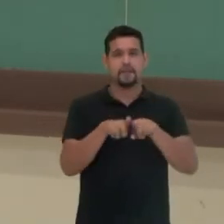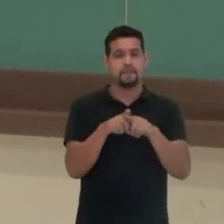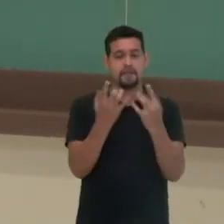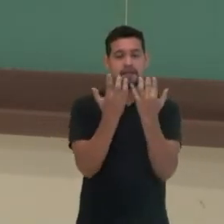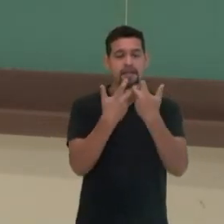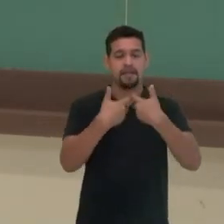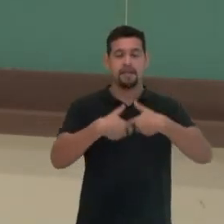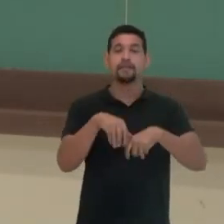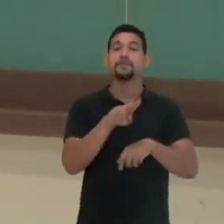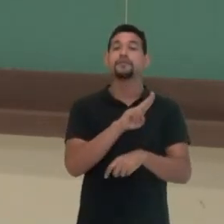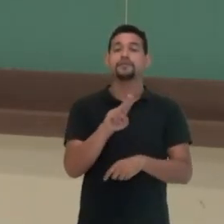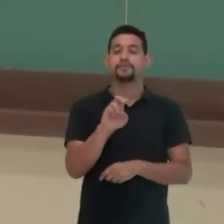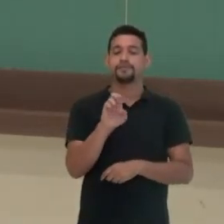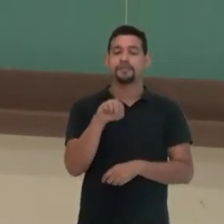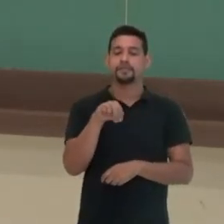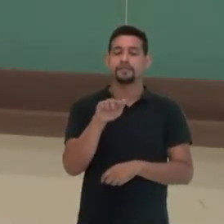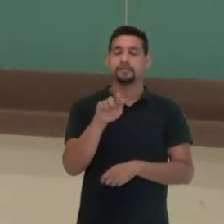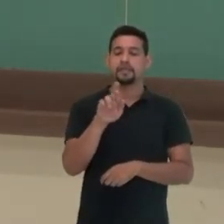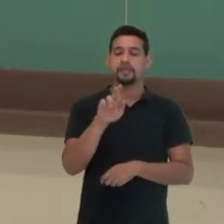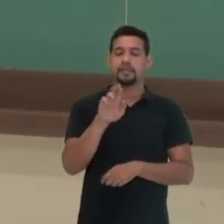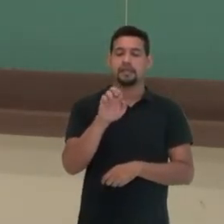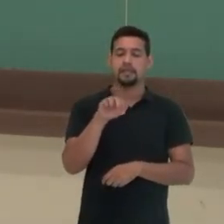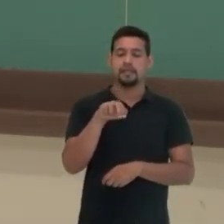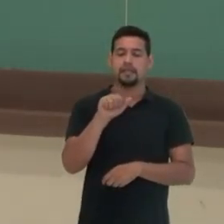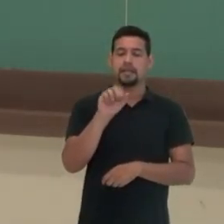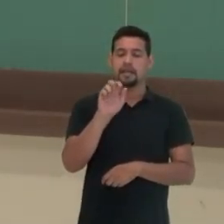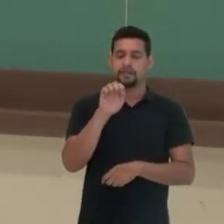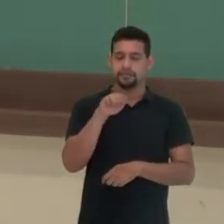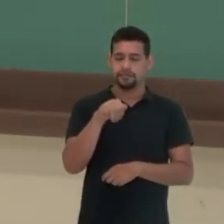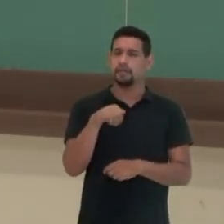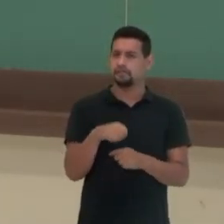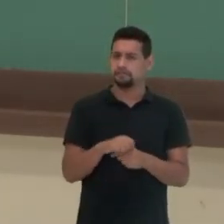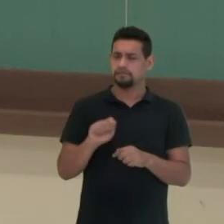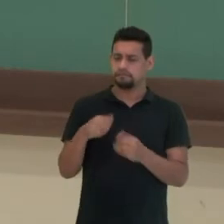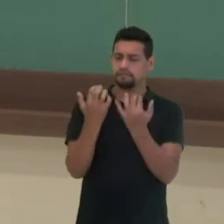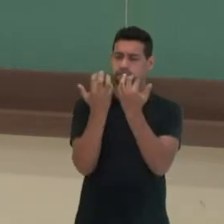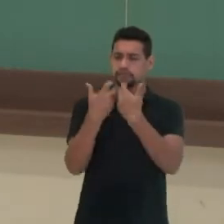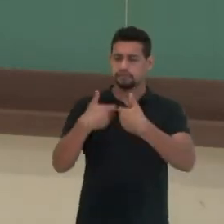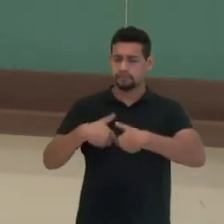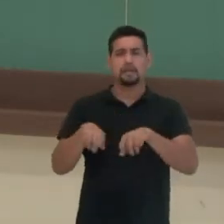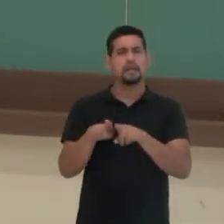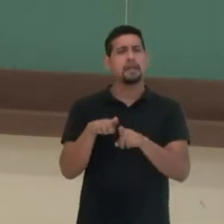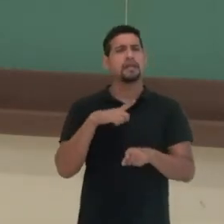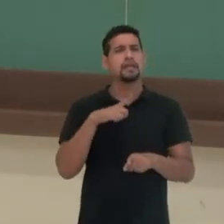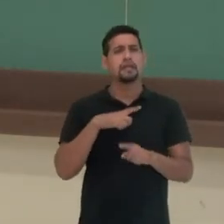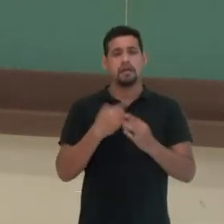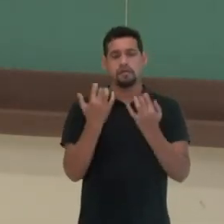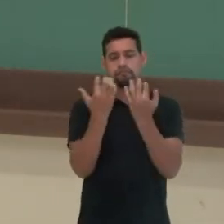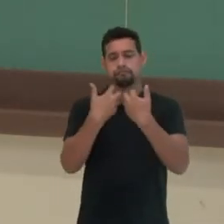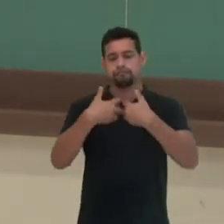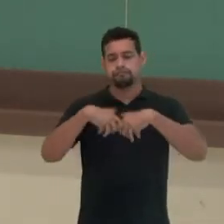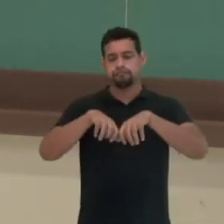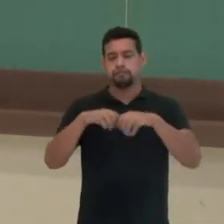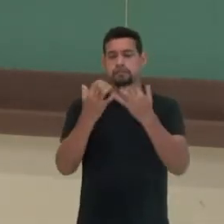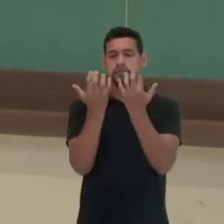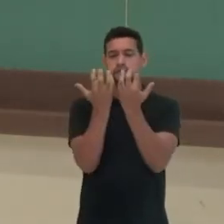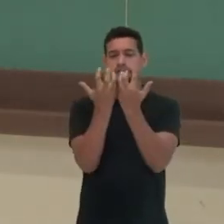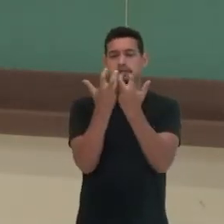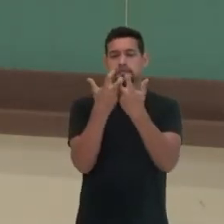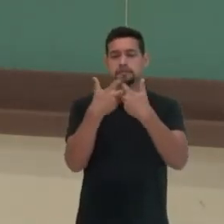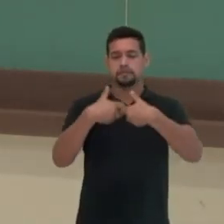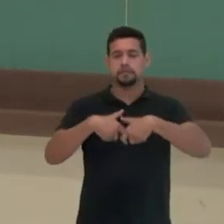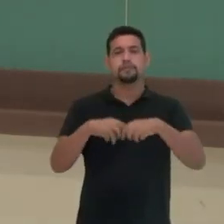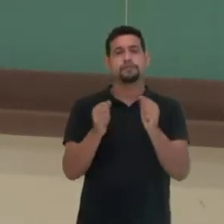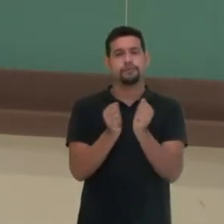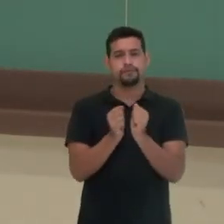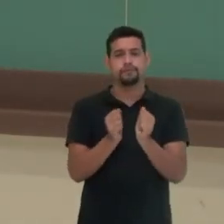as engrenagens. Elementos mecânicos, né, que são compostos por rodas dentárias, né? Rodas que possuem os dentes